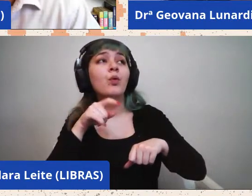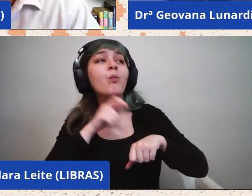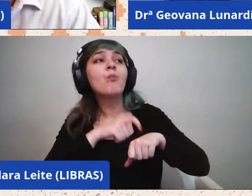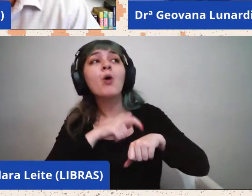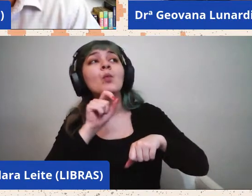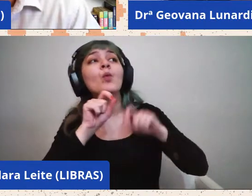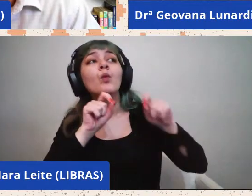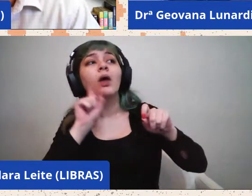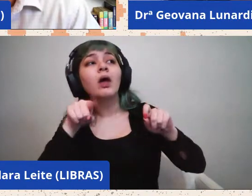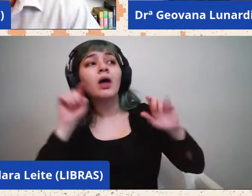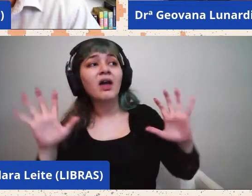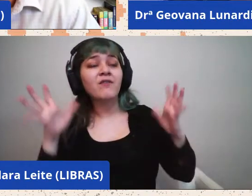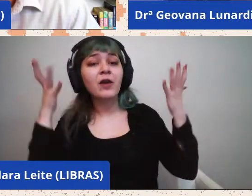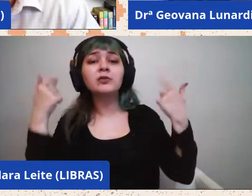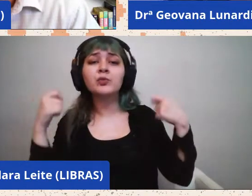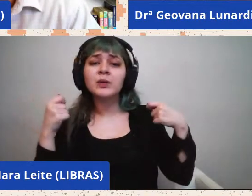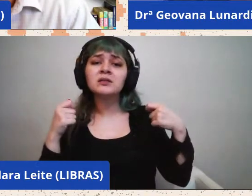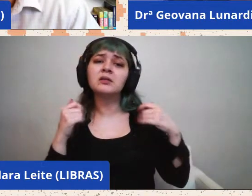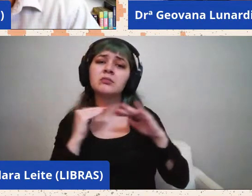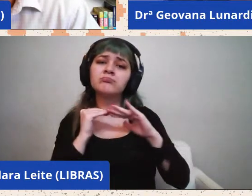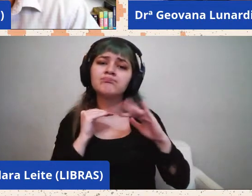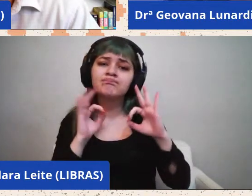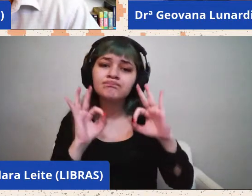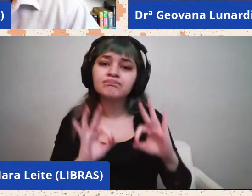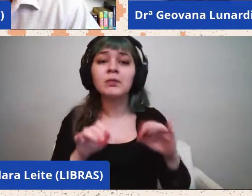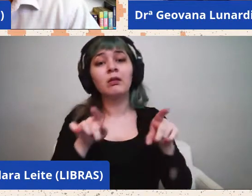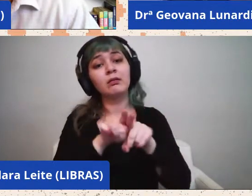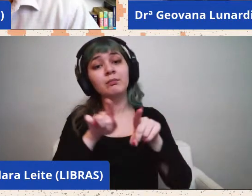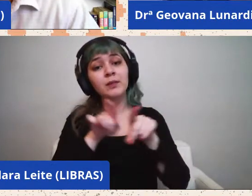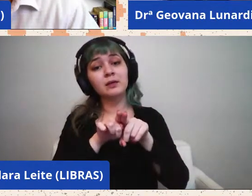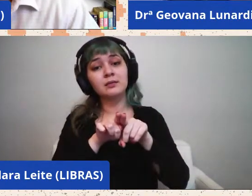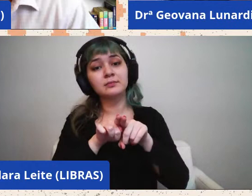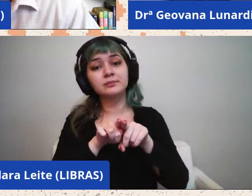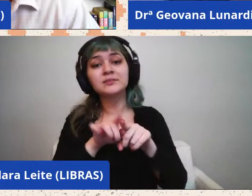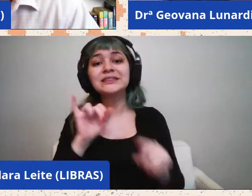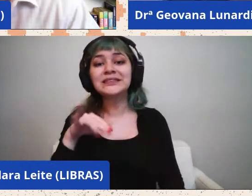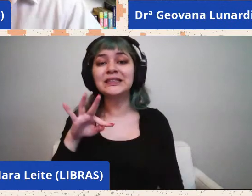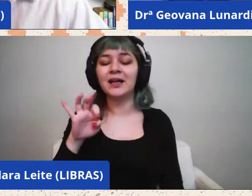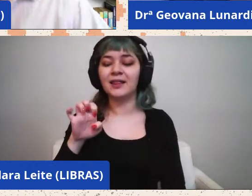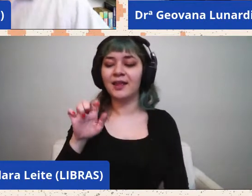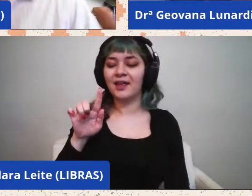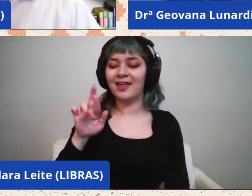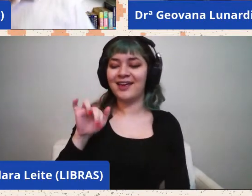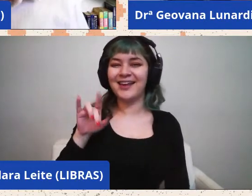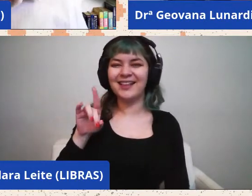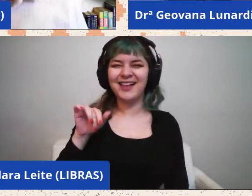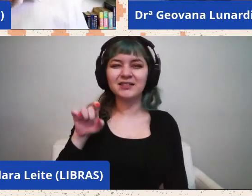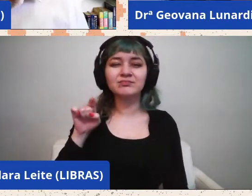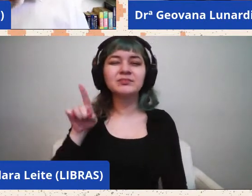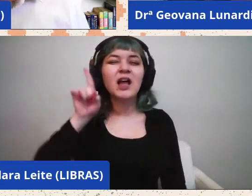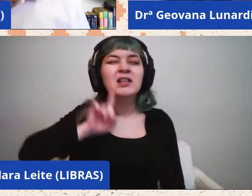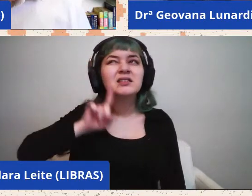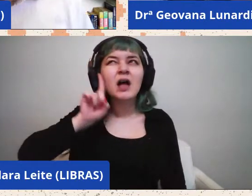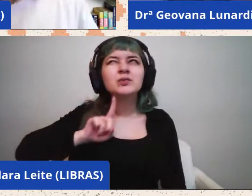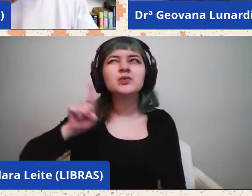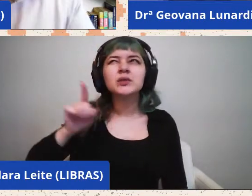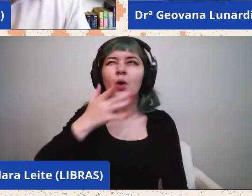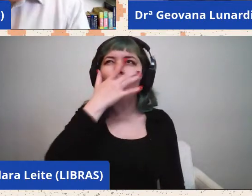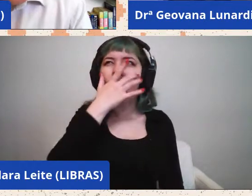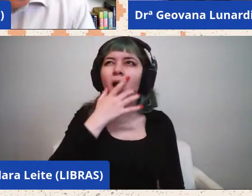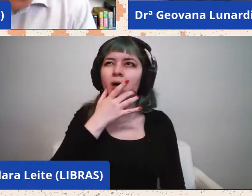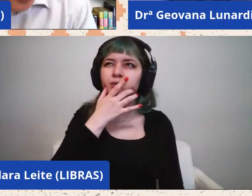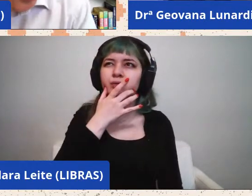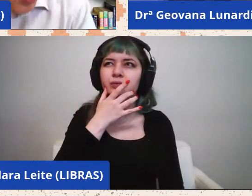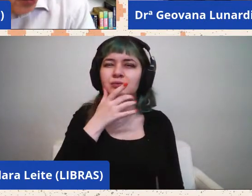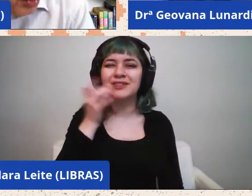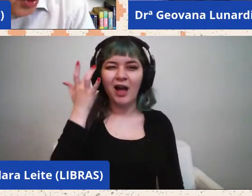da integridade deve ser também considerada. Então, nos Estados Unidos houve, eu acho que tem ocorrido um